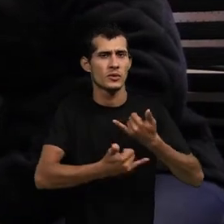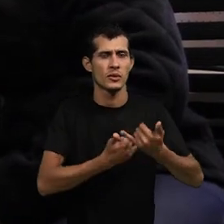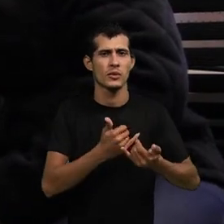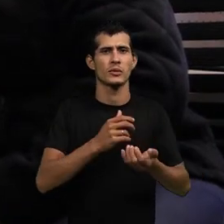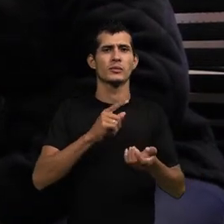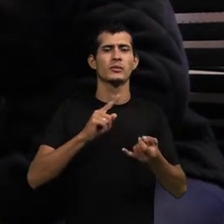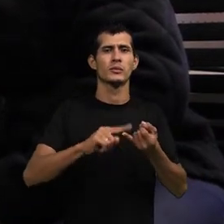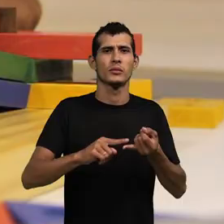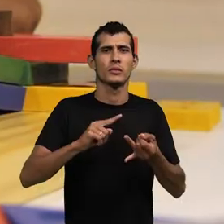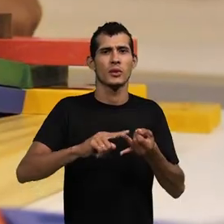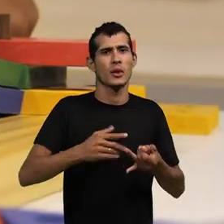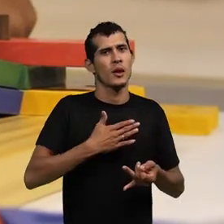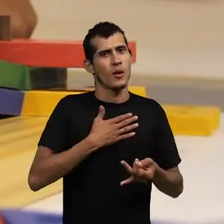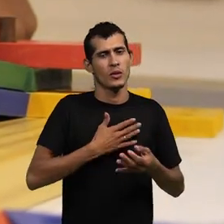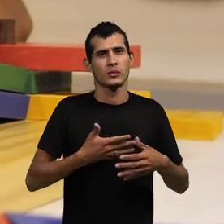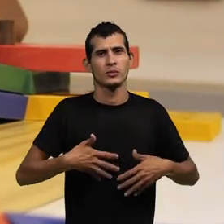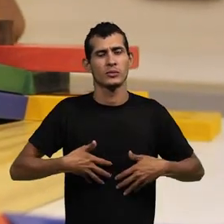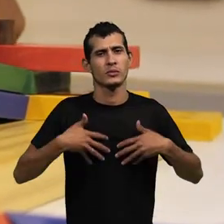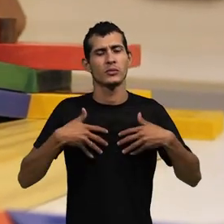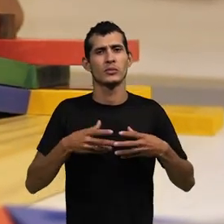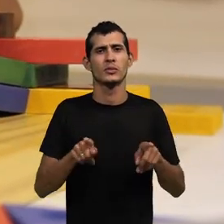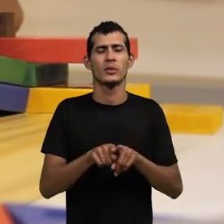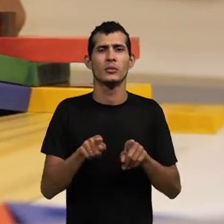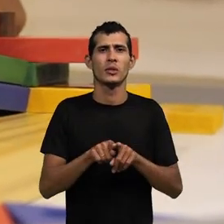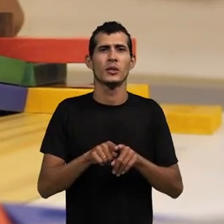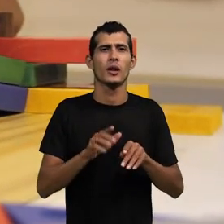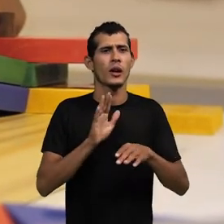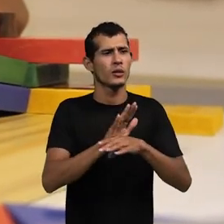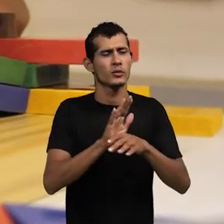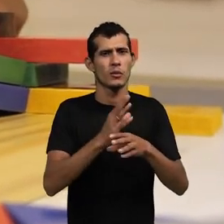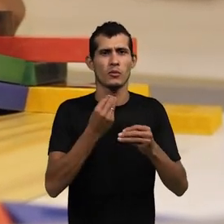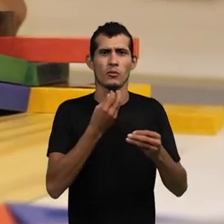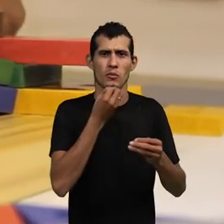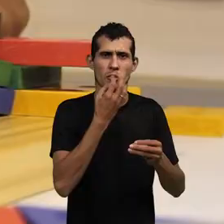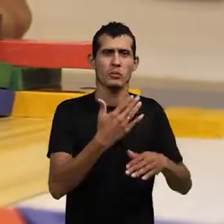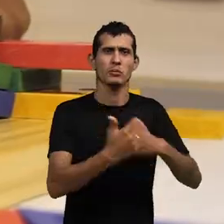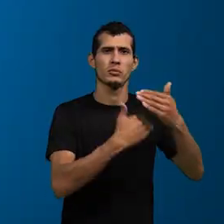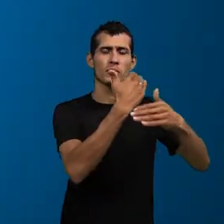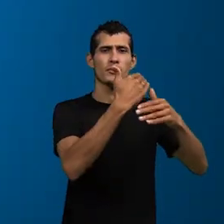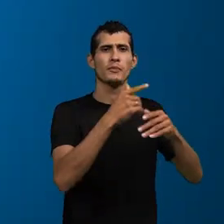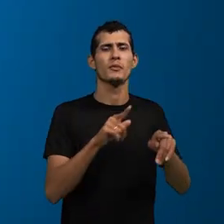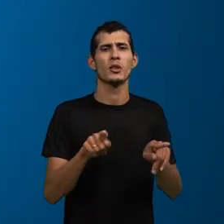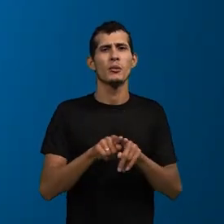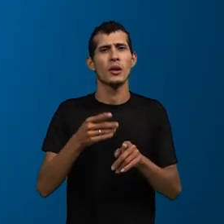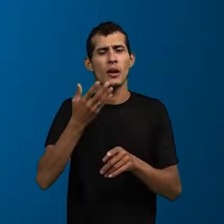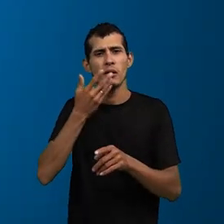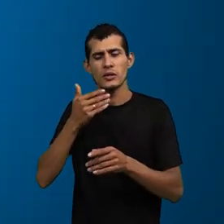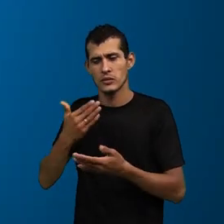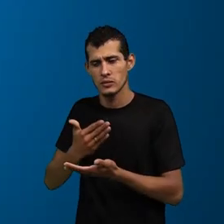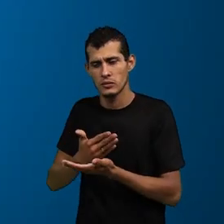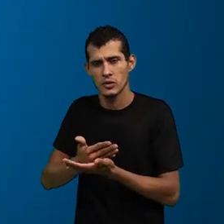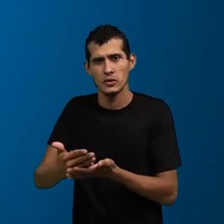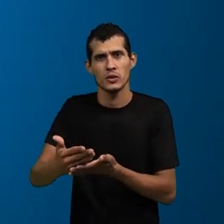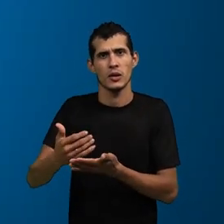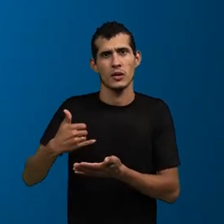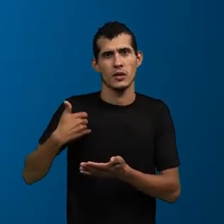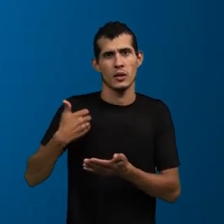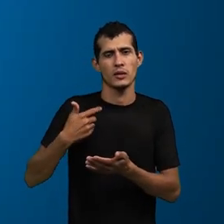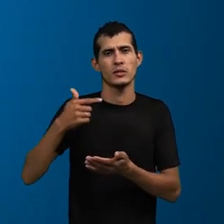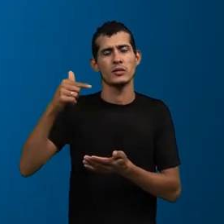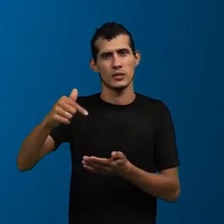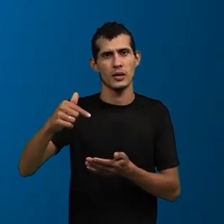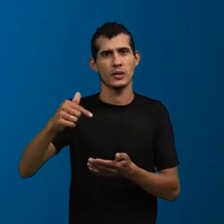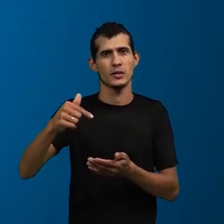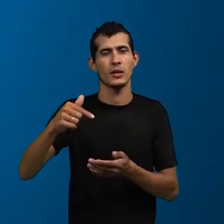jogos, e ela também gosta, e ajudou também bastante ela. Quando Priscila entrou no ensino básico, aos 7